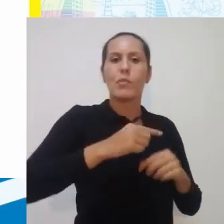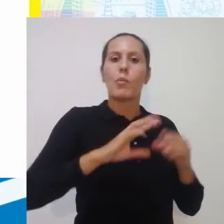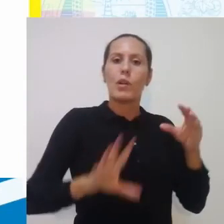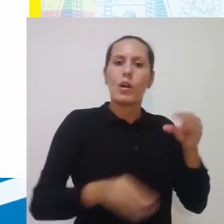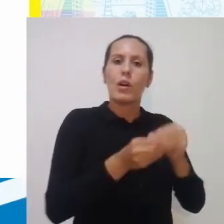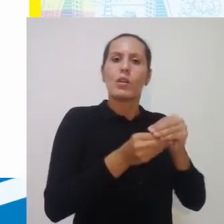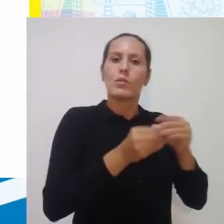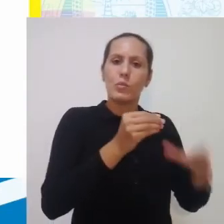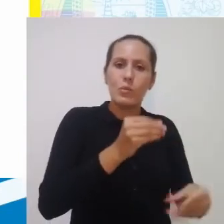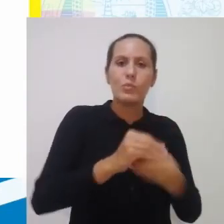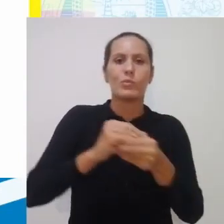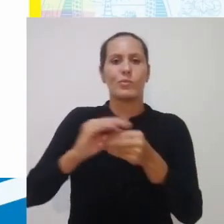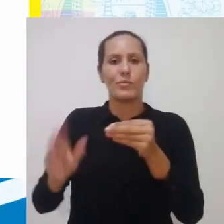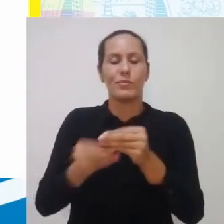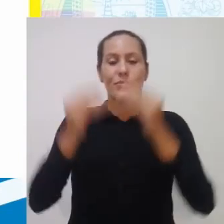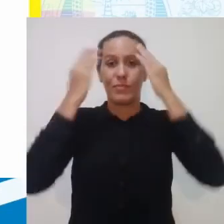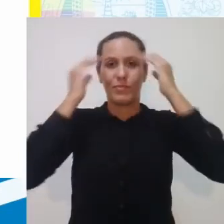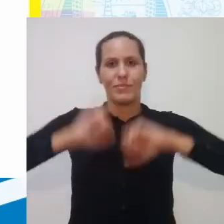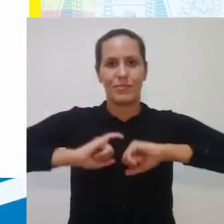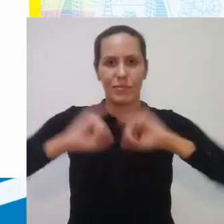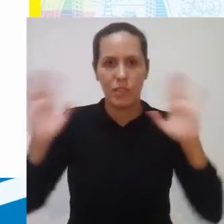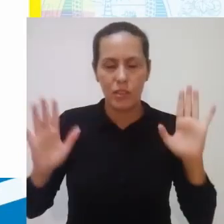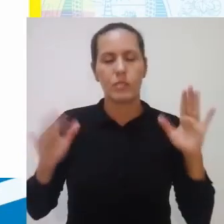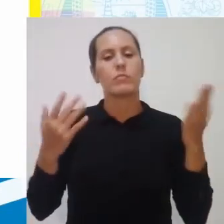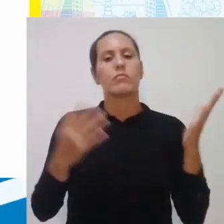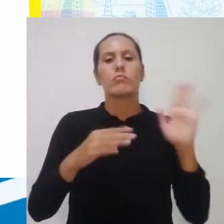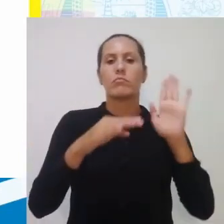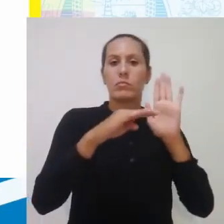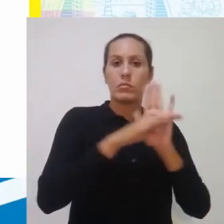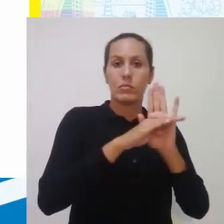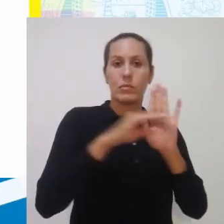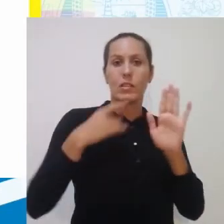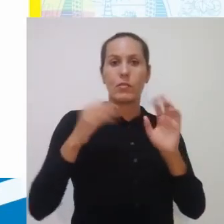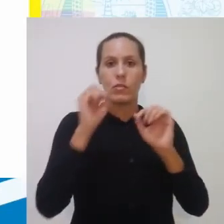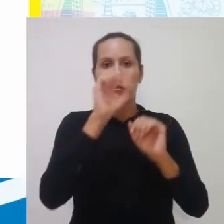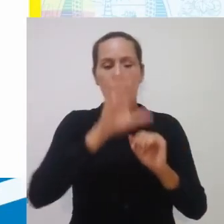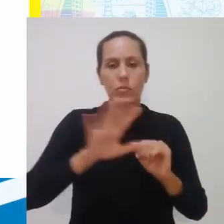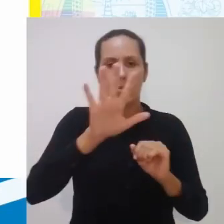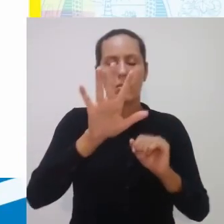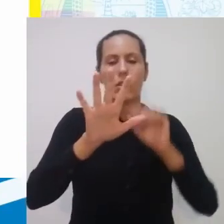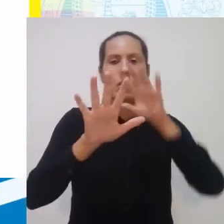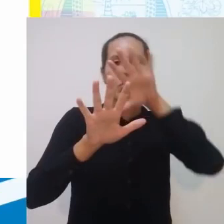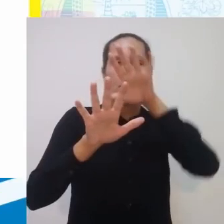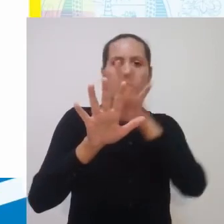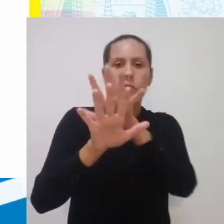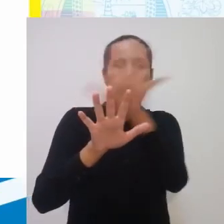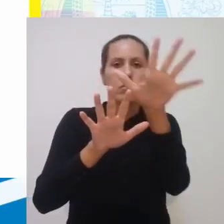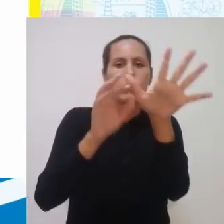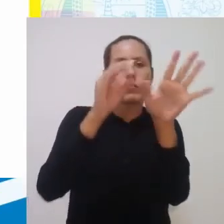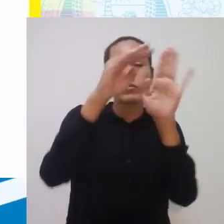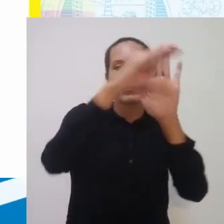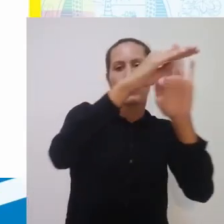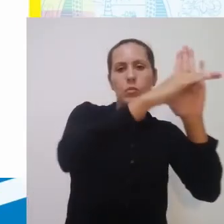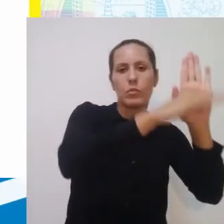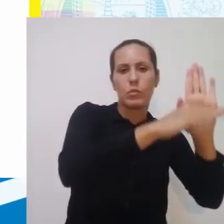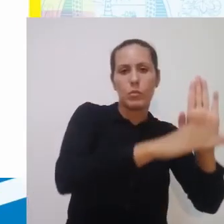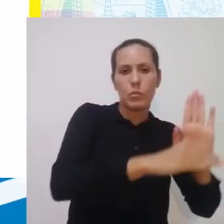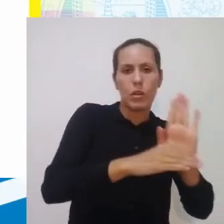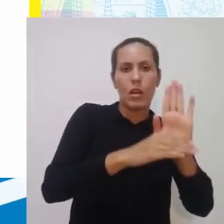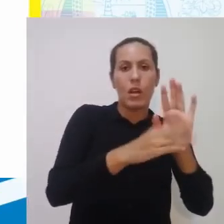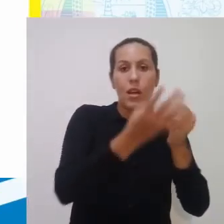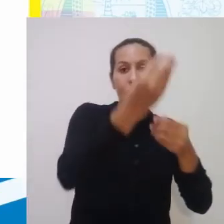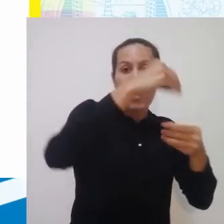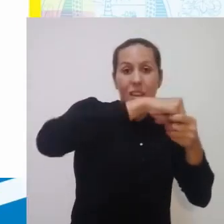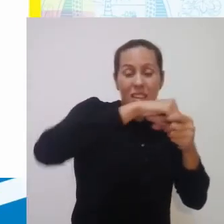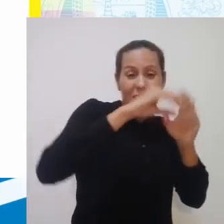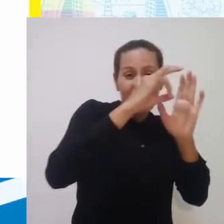Protestante. Dentro de cada tópico secundário, você tem os tópicos que são importantes, as ideias principais